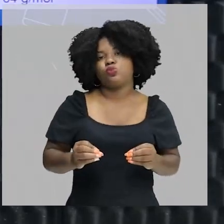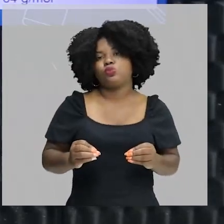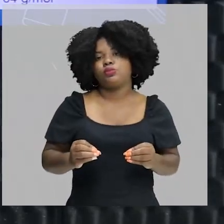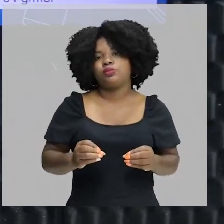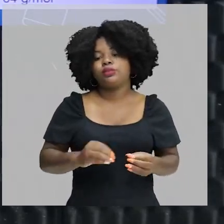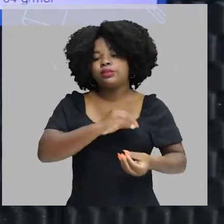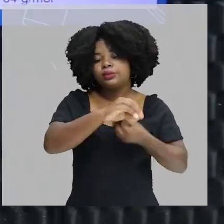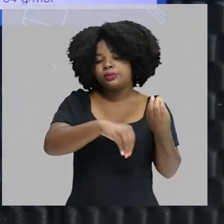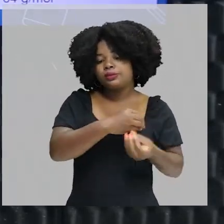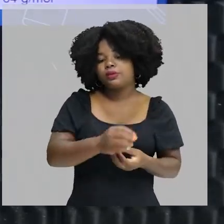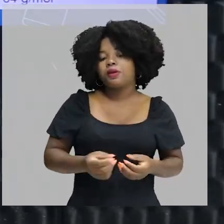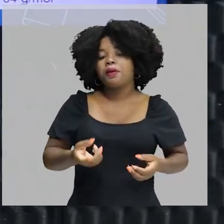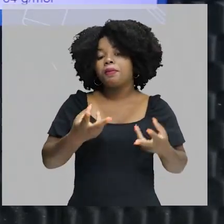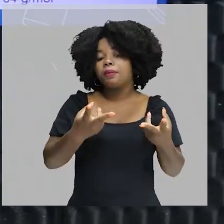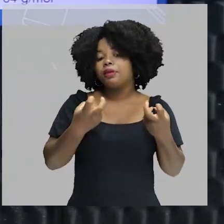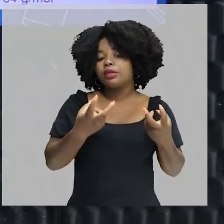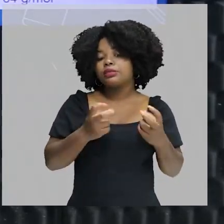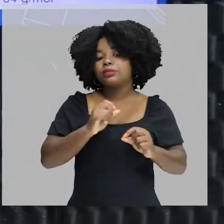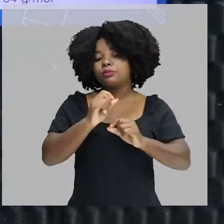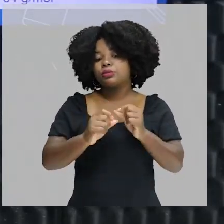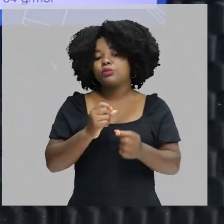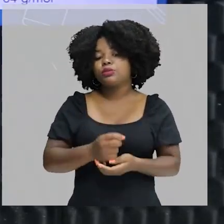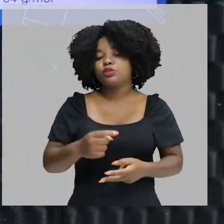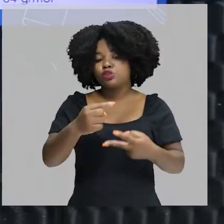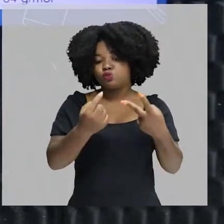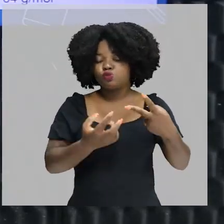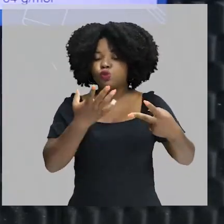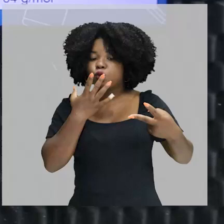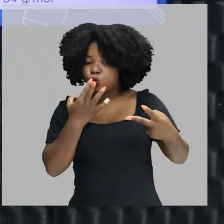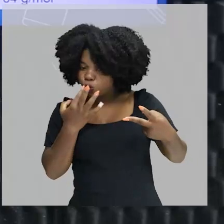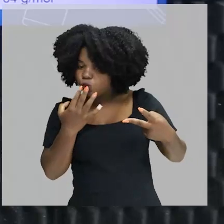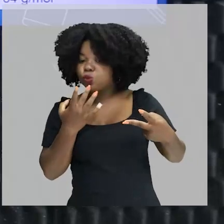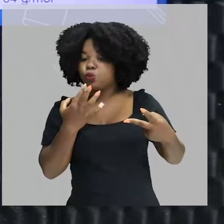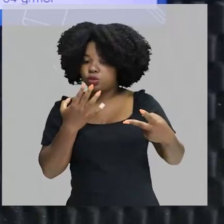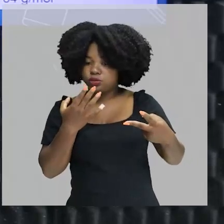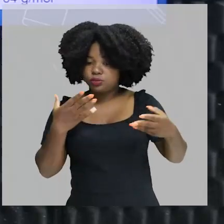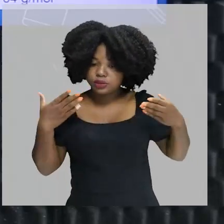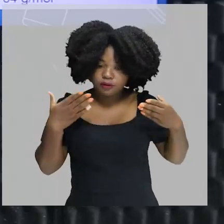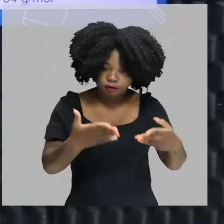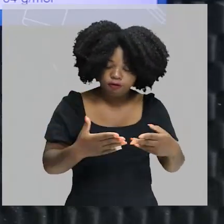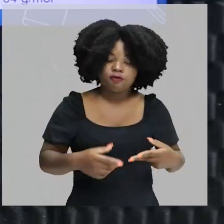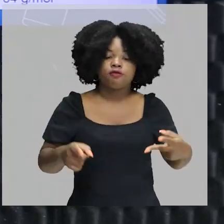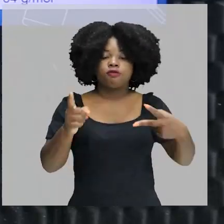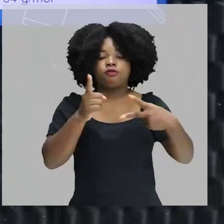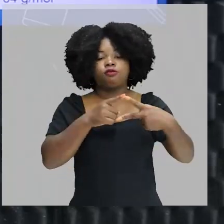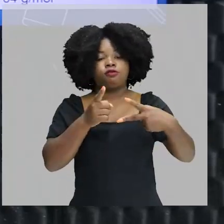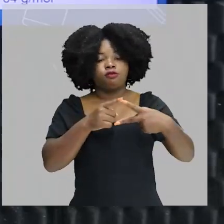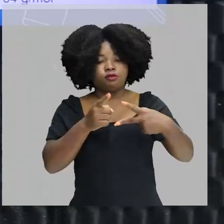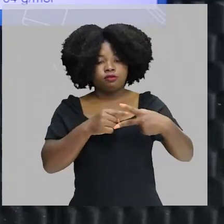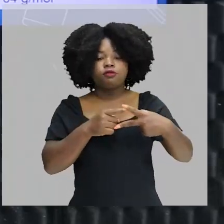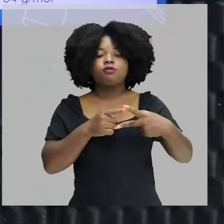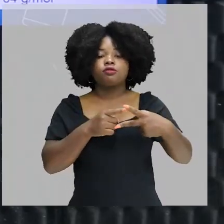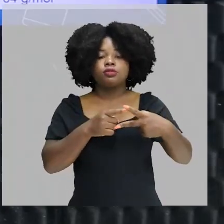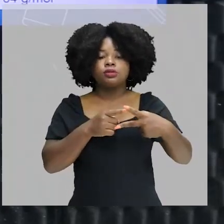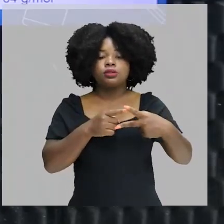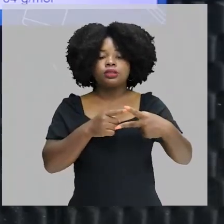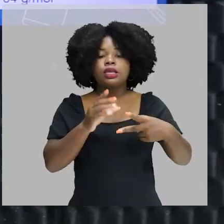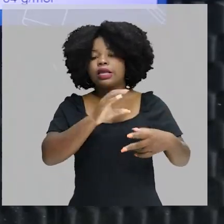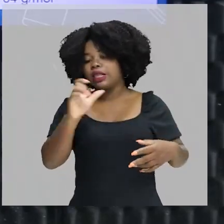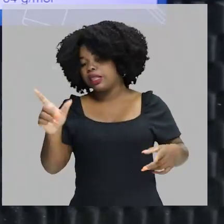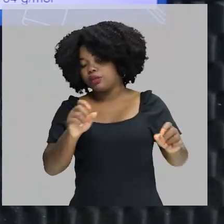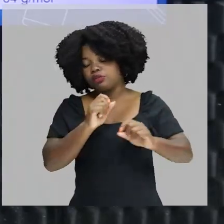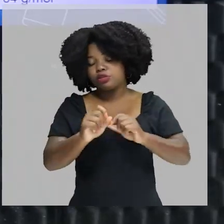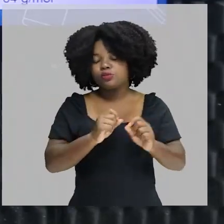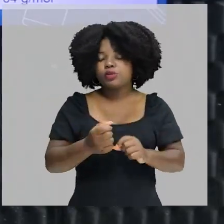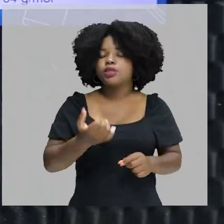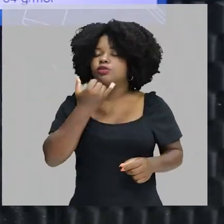que nós colocamos duas cores para destacar. Lógico que na pergunta do Enem,